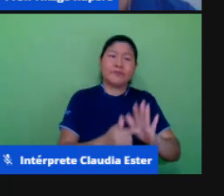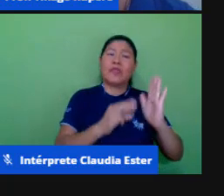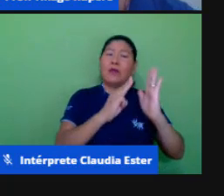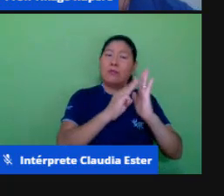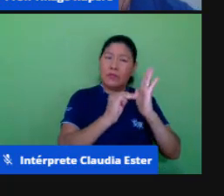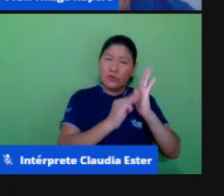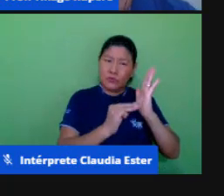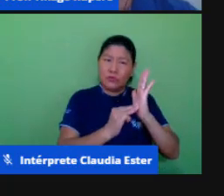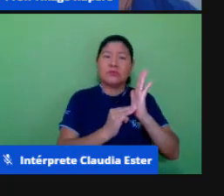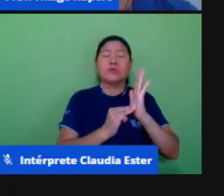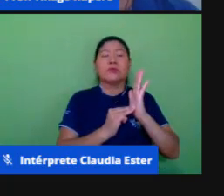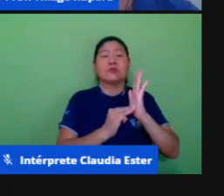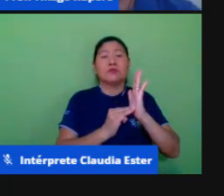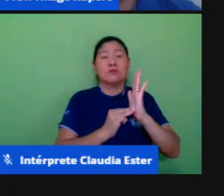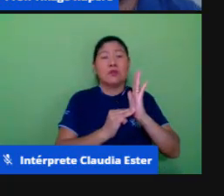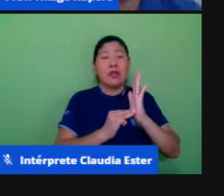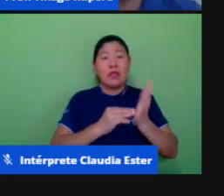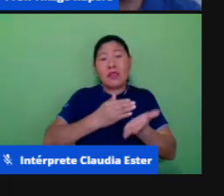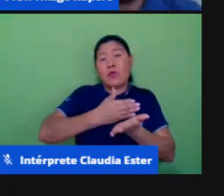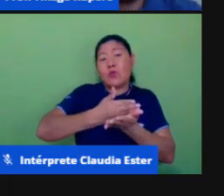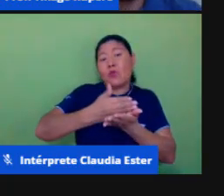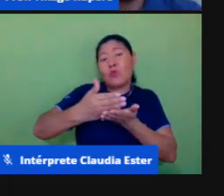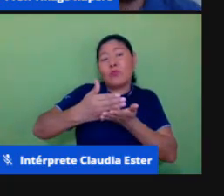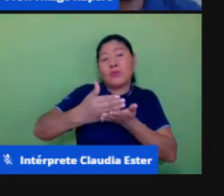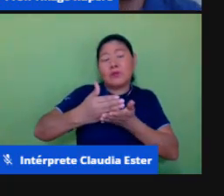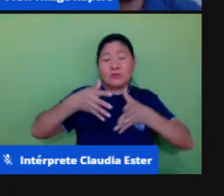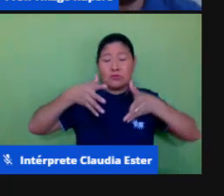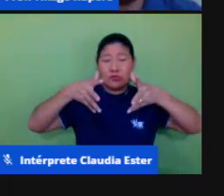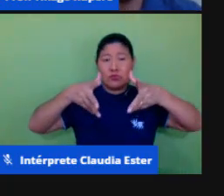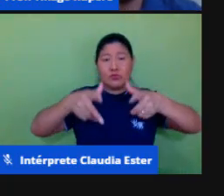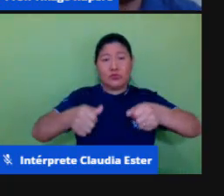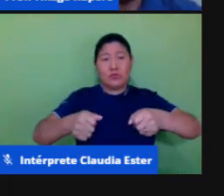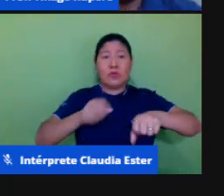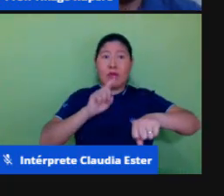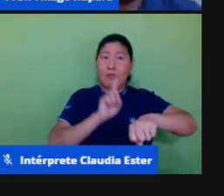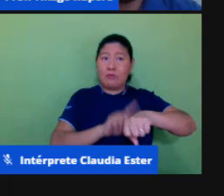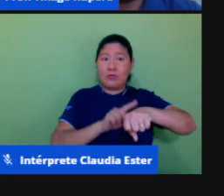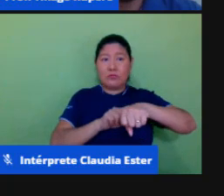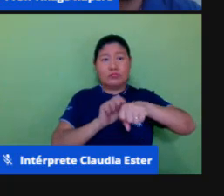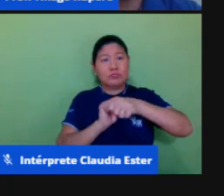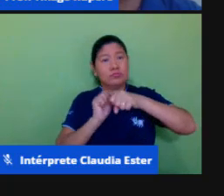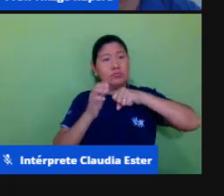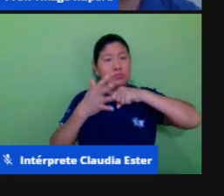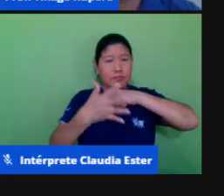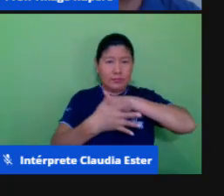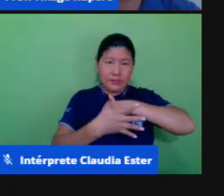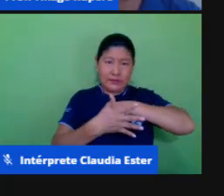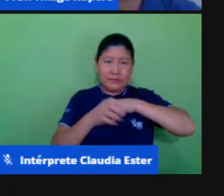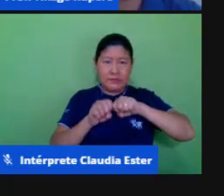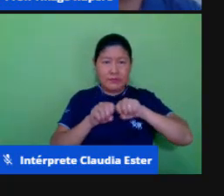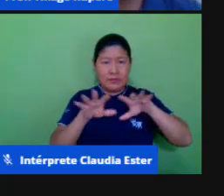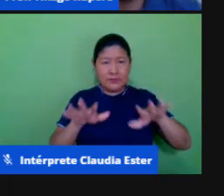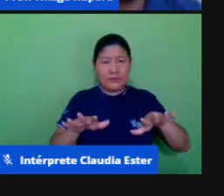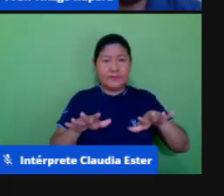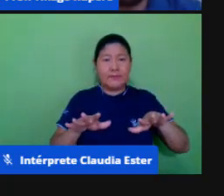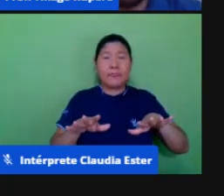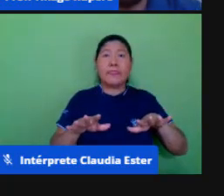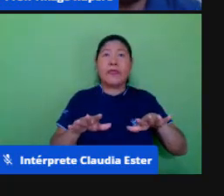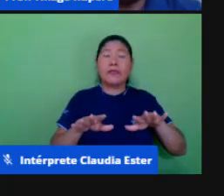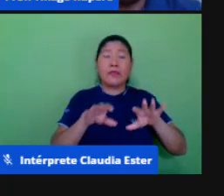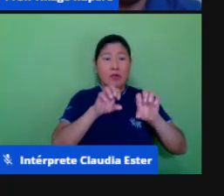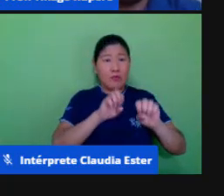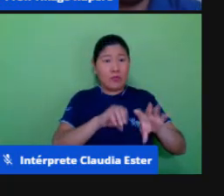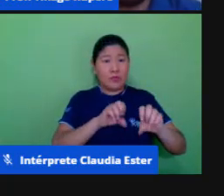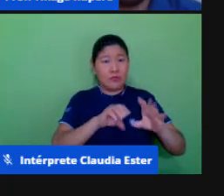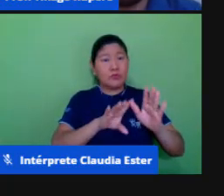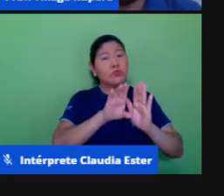metodológica, principalmente agora, nesse momento de ensino remoto, né? uma opção metodológica é